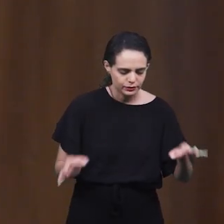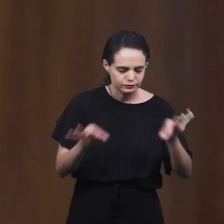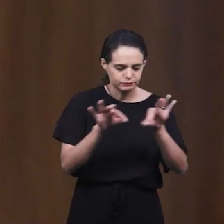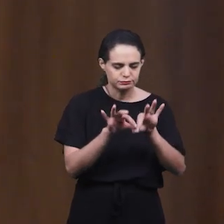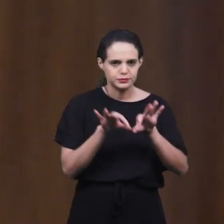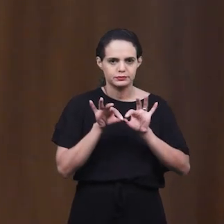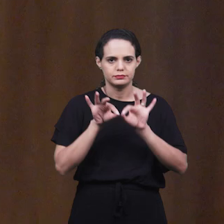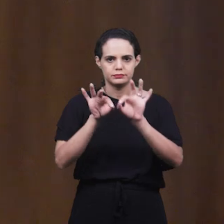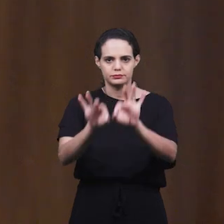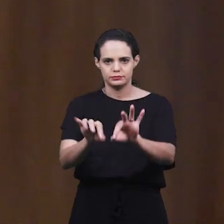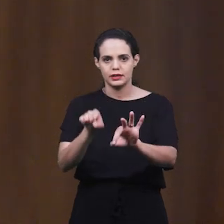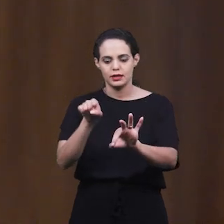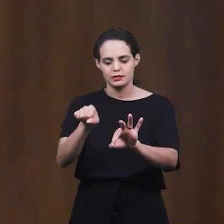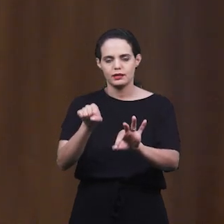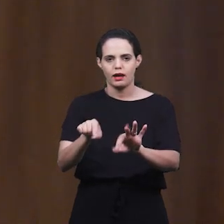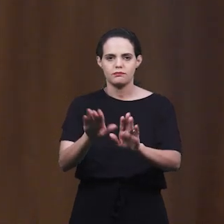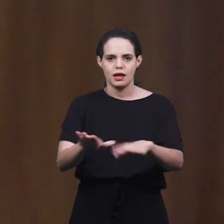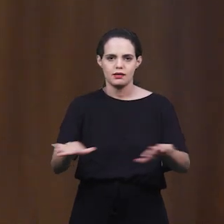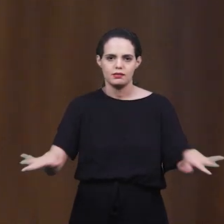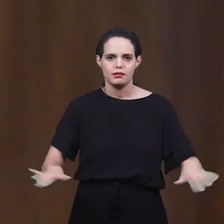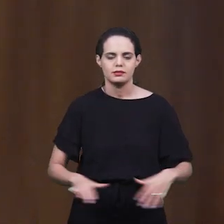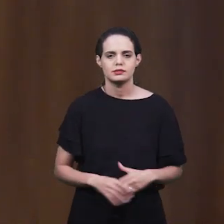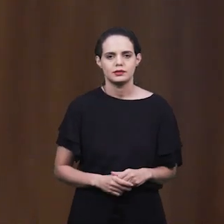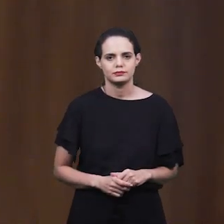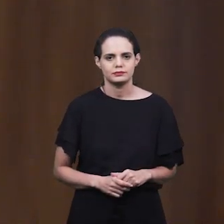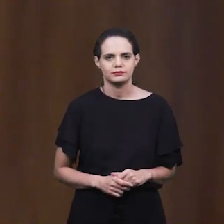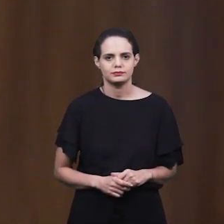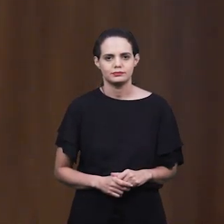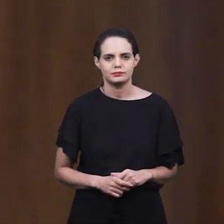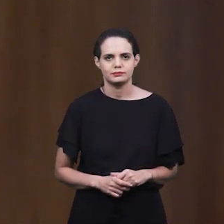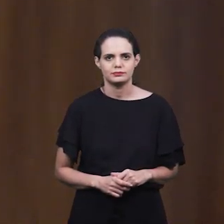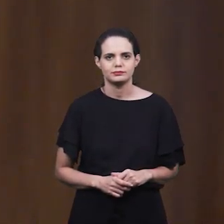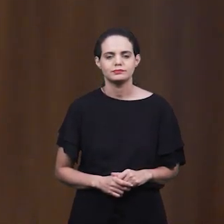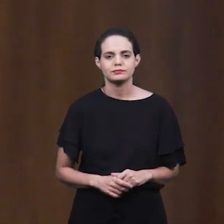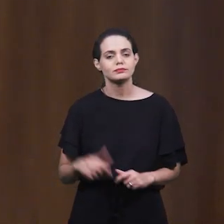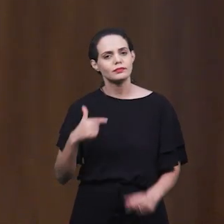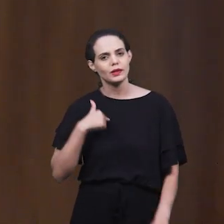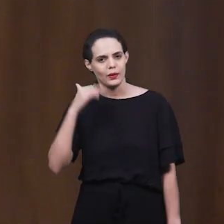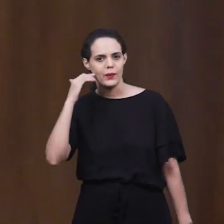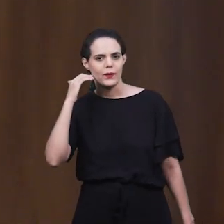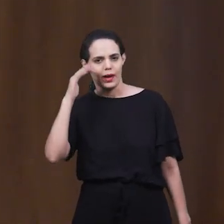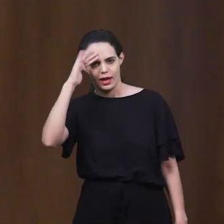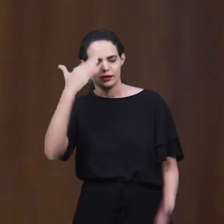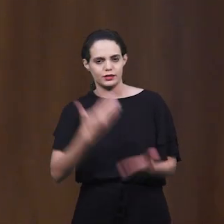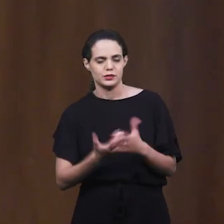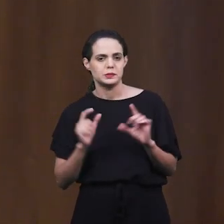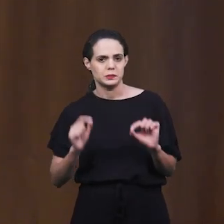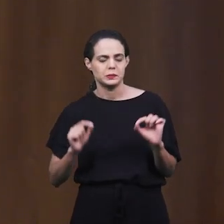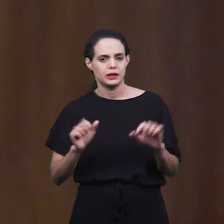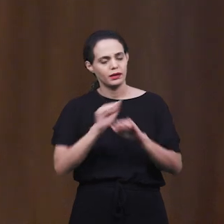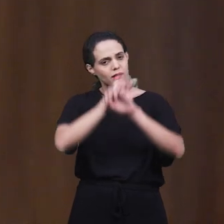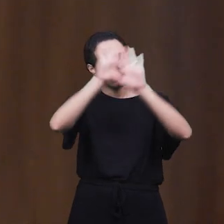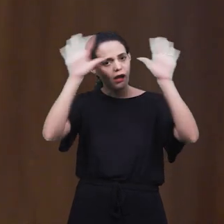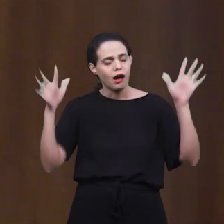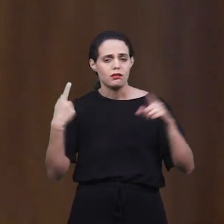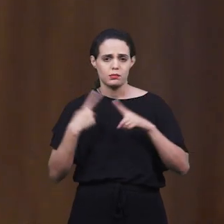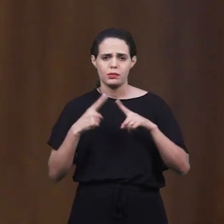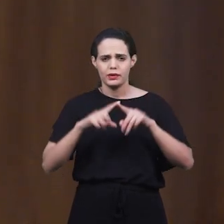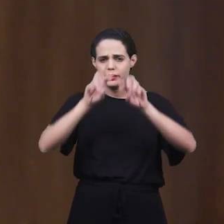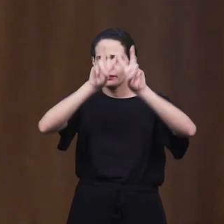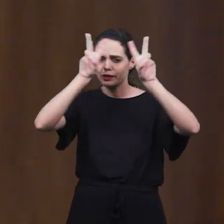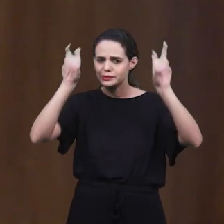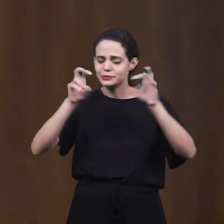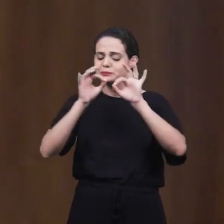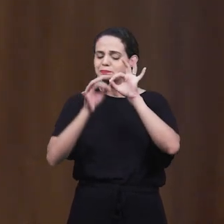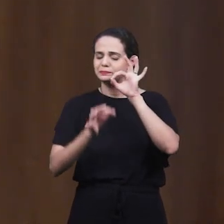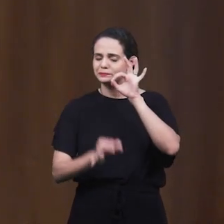aqui por horas falando sobre ele. Isso é verdade. Mas eu acredito que deixamos bem claro, né, que precisamos fazer nós como